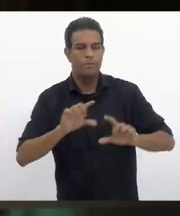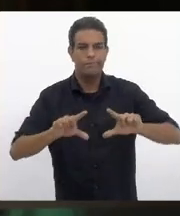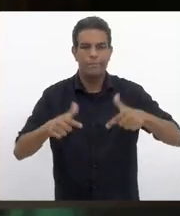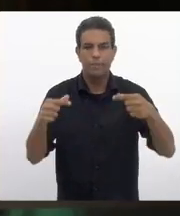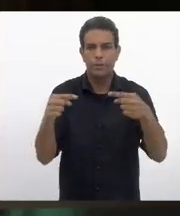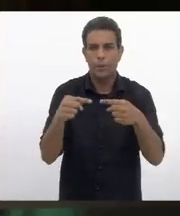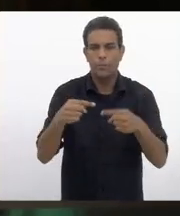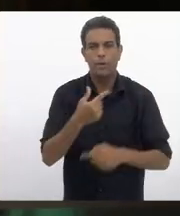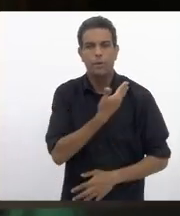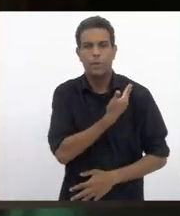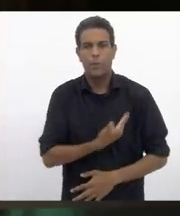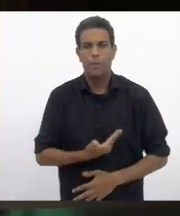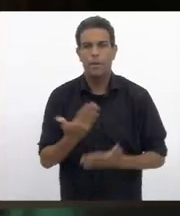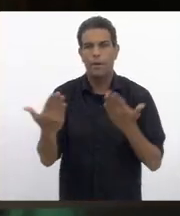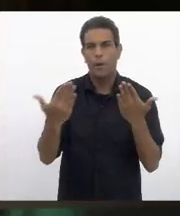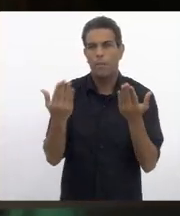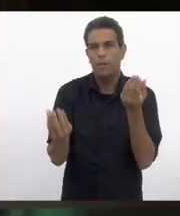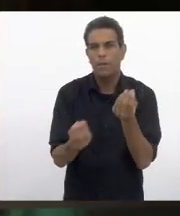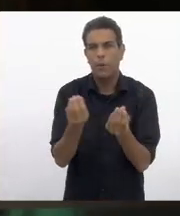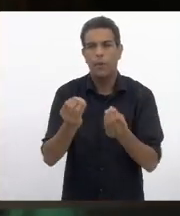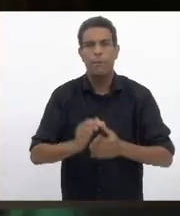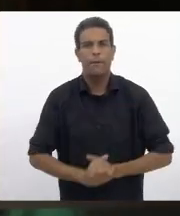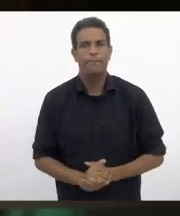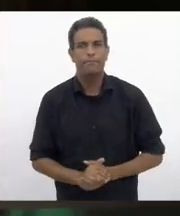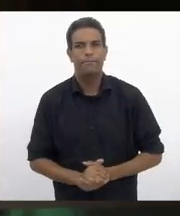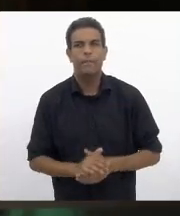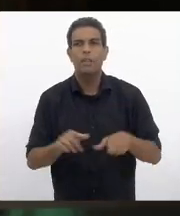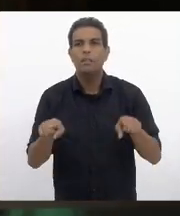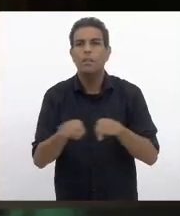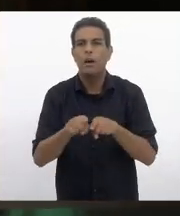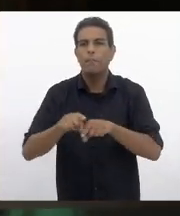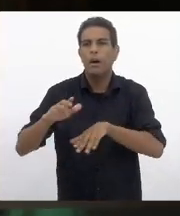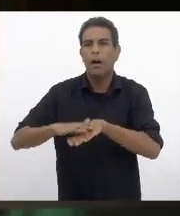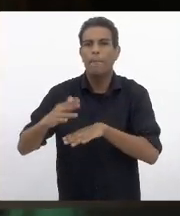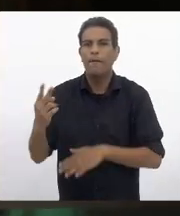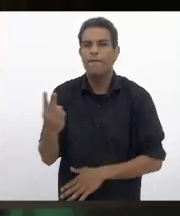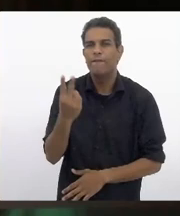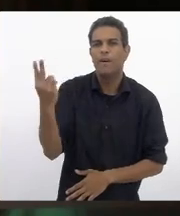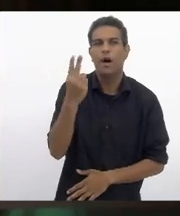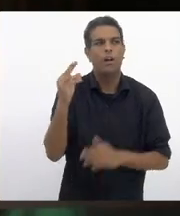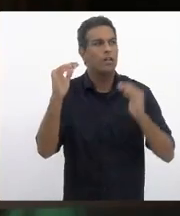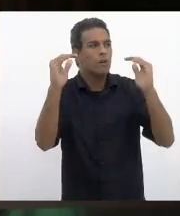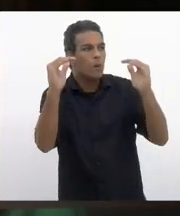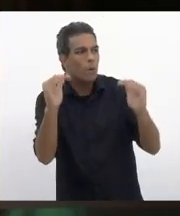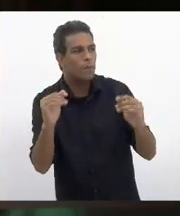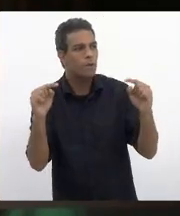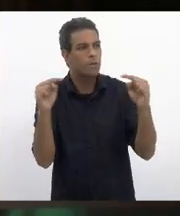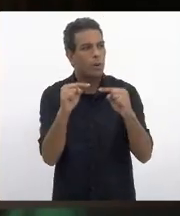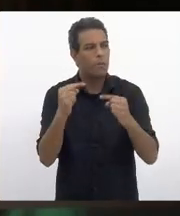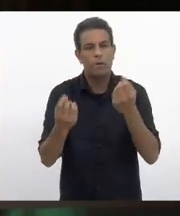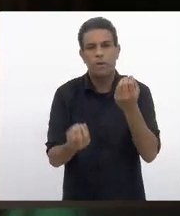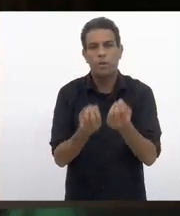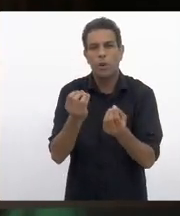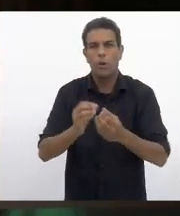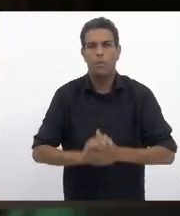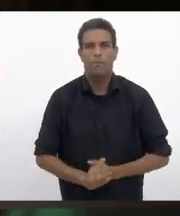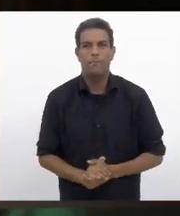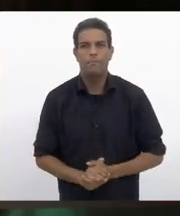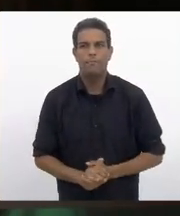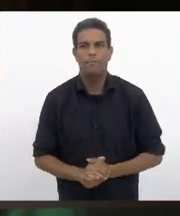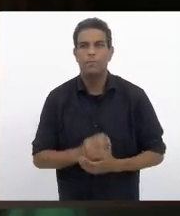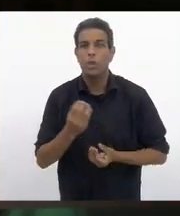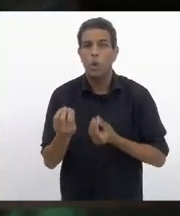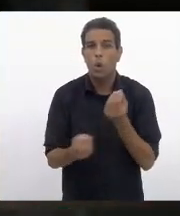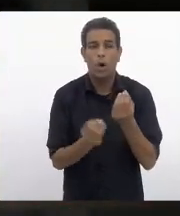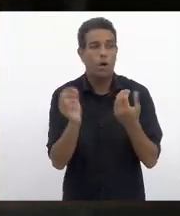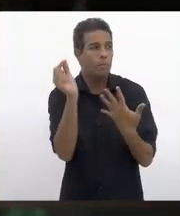do governo também paralelo. Mas cadê a valorização desses homens e mulheres? Como muito